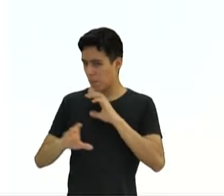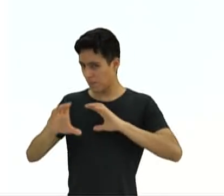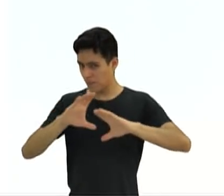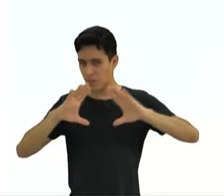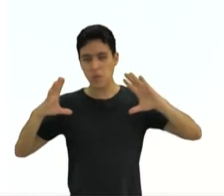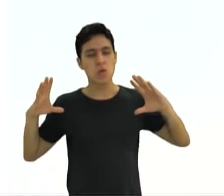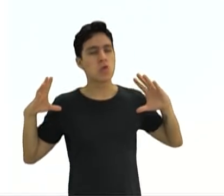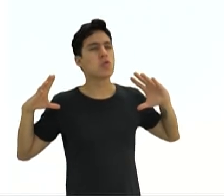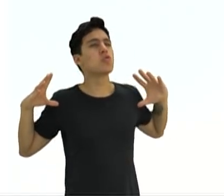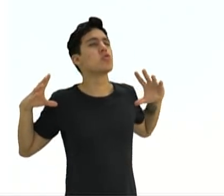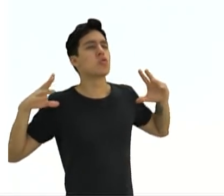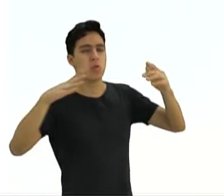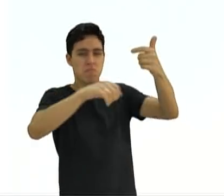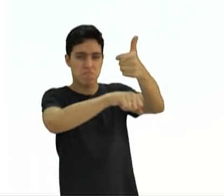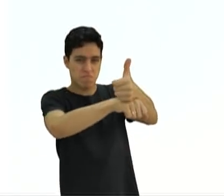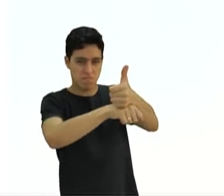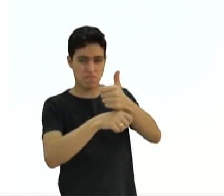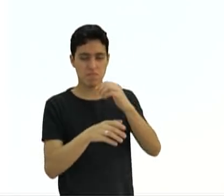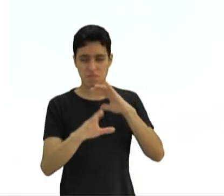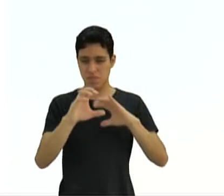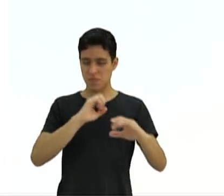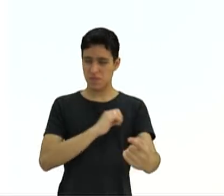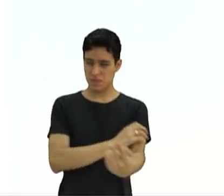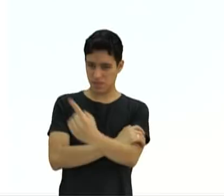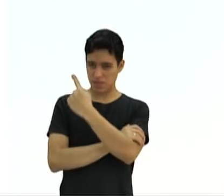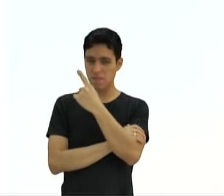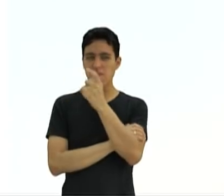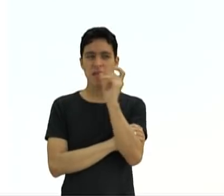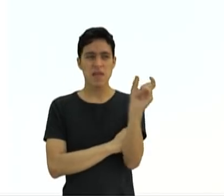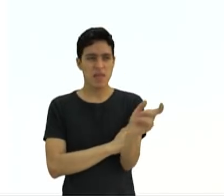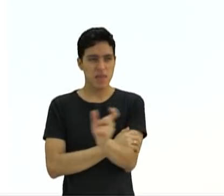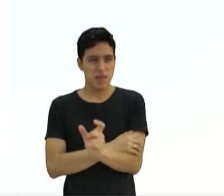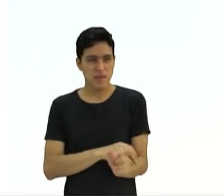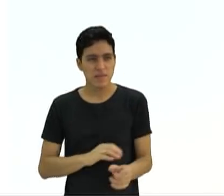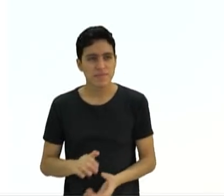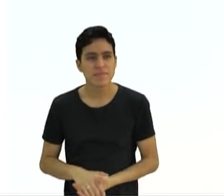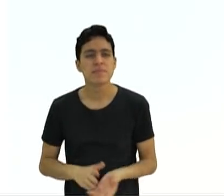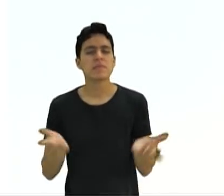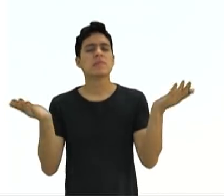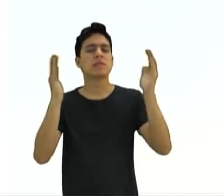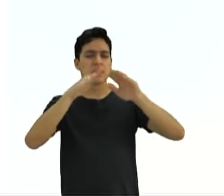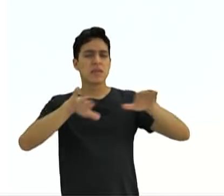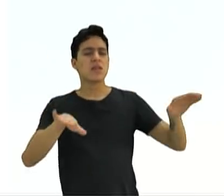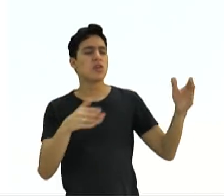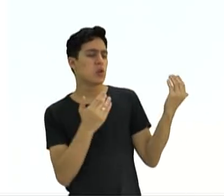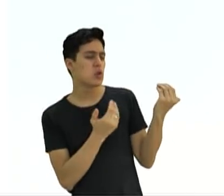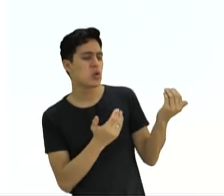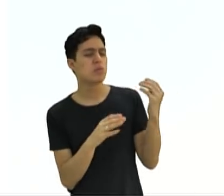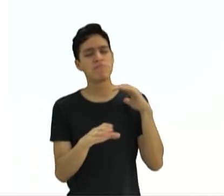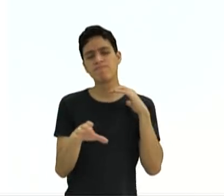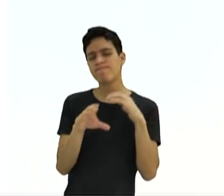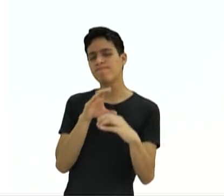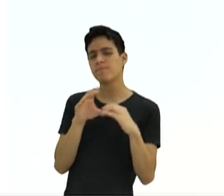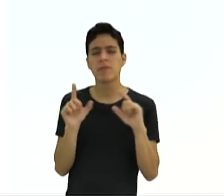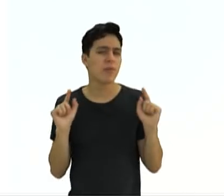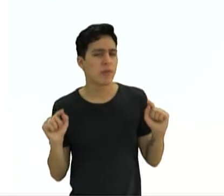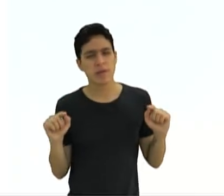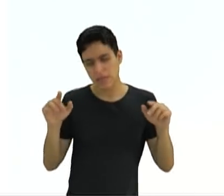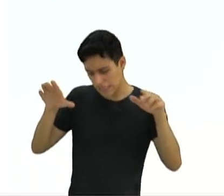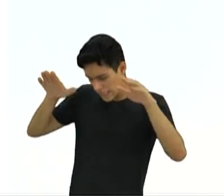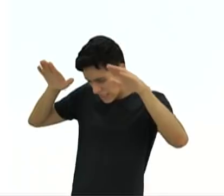Na canção Oreru, Nhamandu, Tupã, crianças e jovens cantam